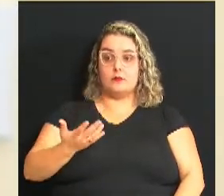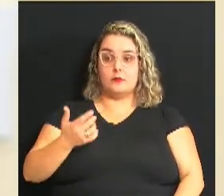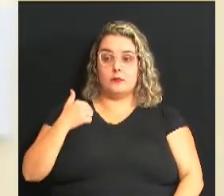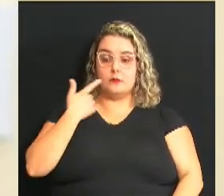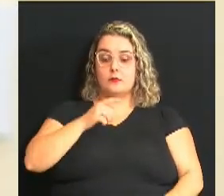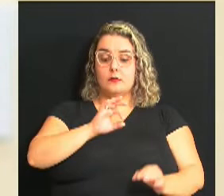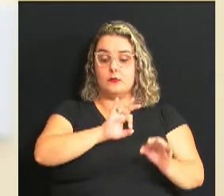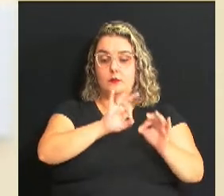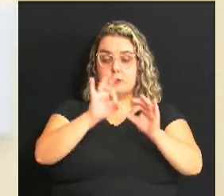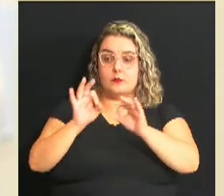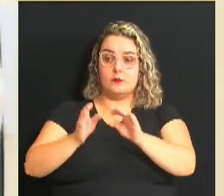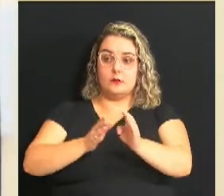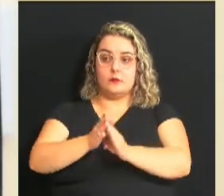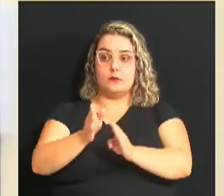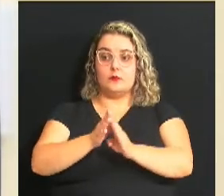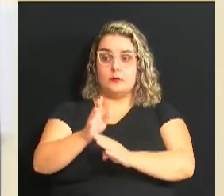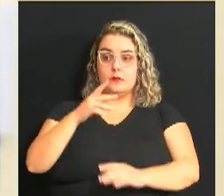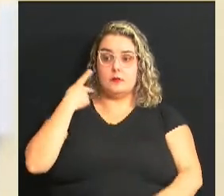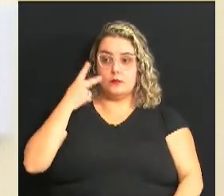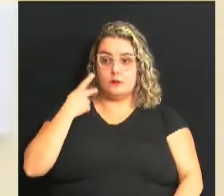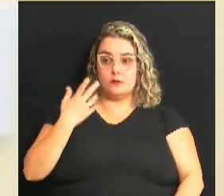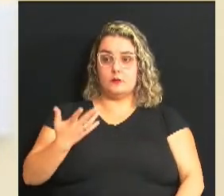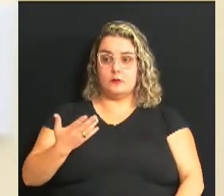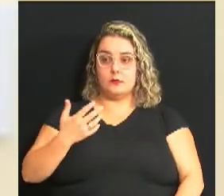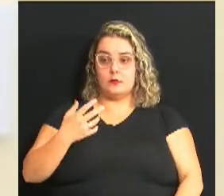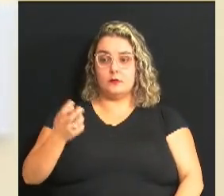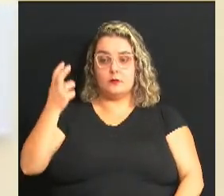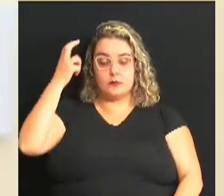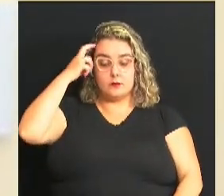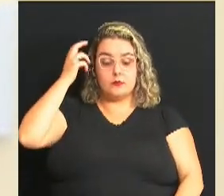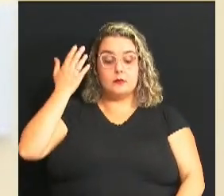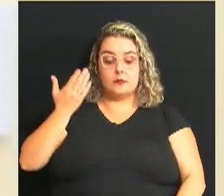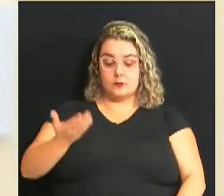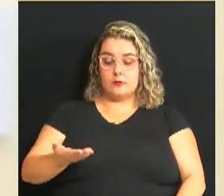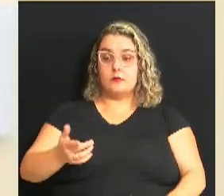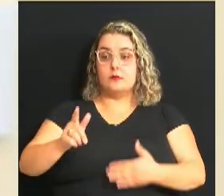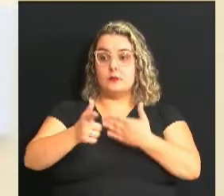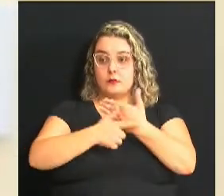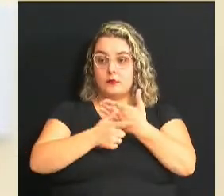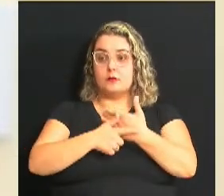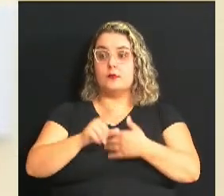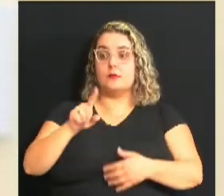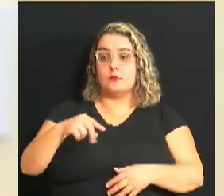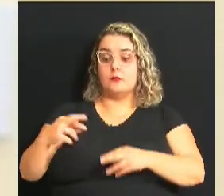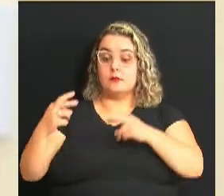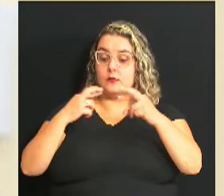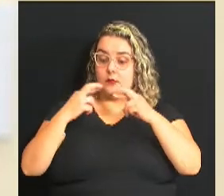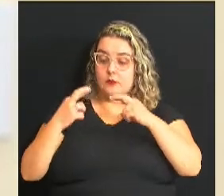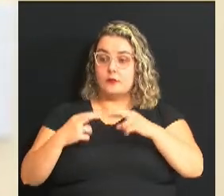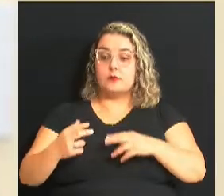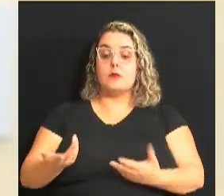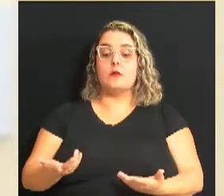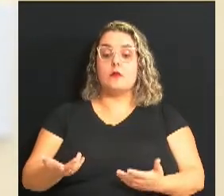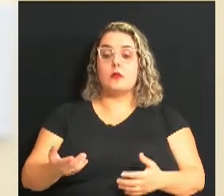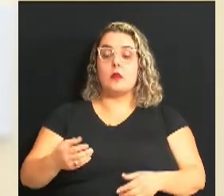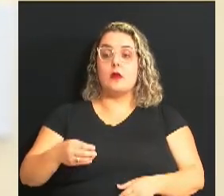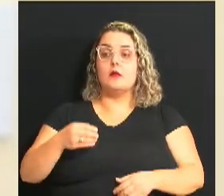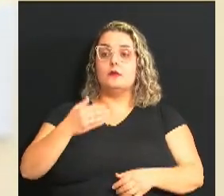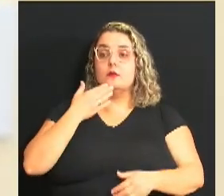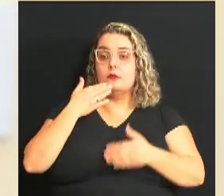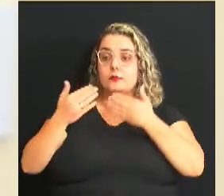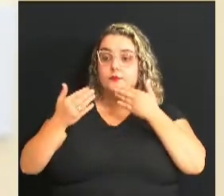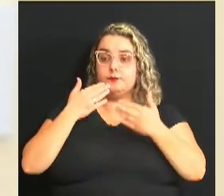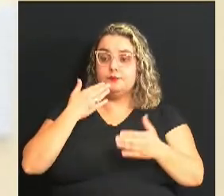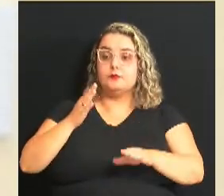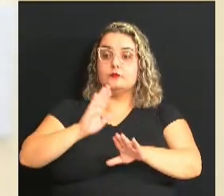pelo Conselho de Política Cultural nesse sentido. É o papel deles fiscalizar, deliberar sobre as ações da